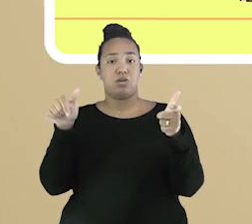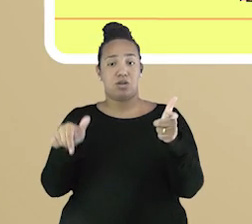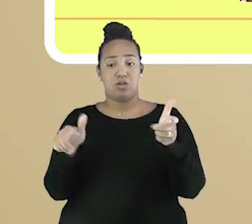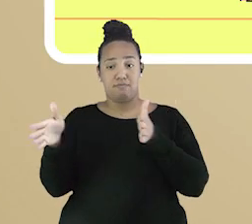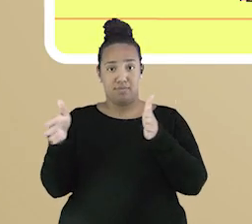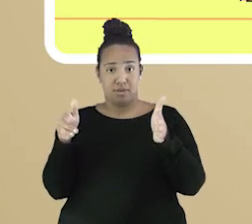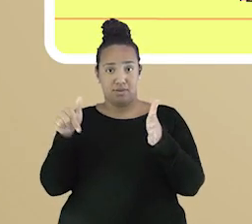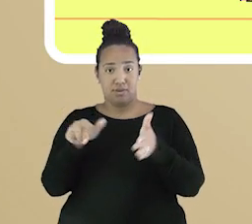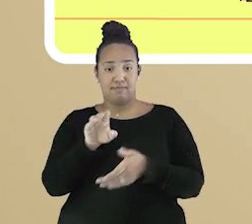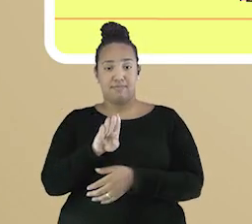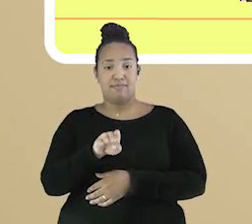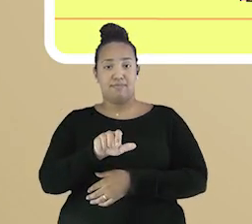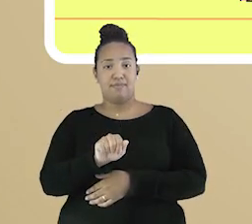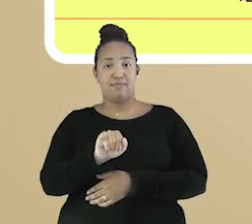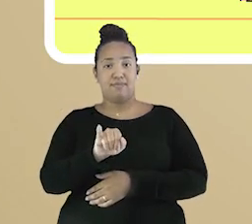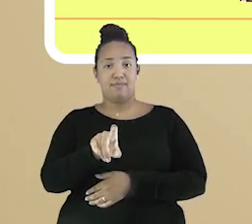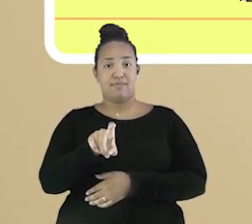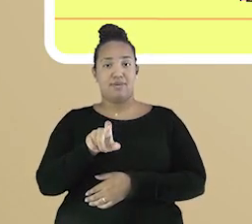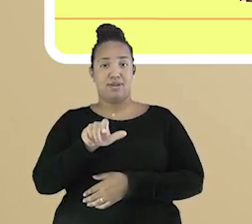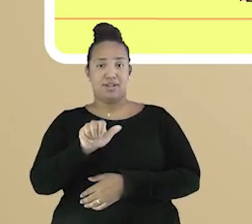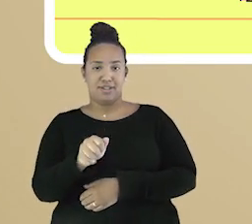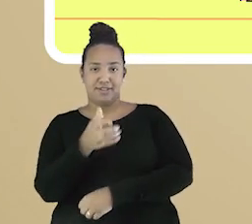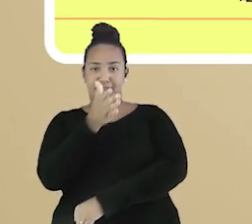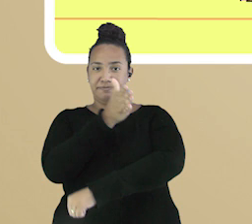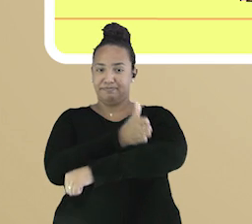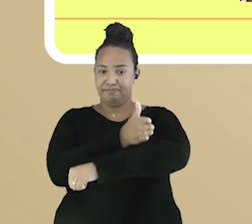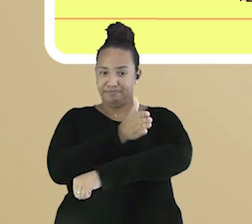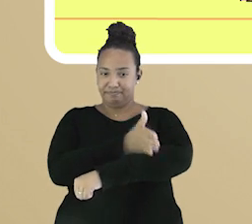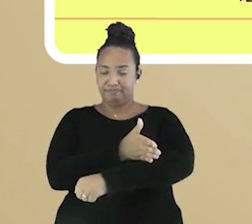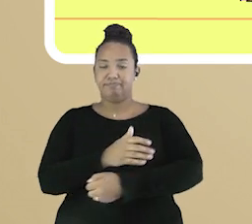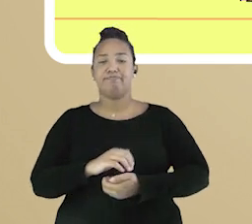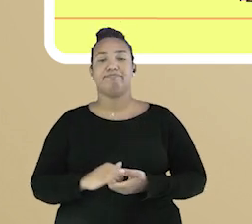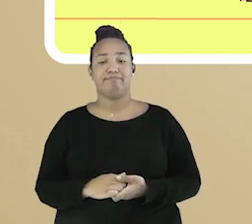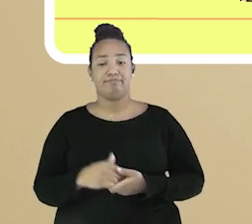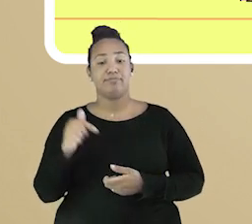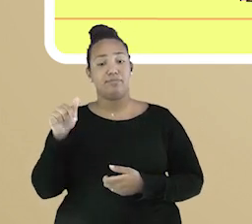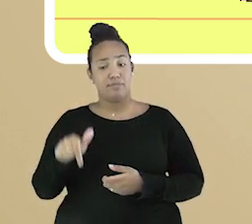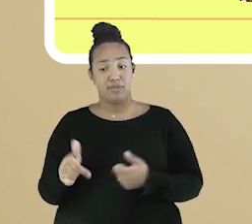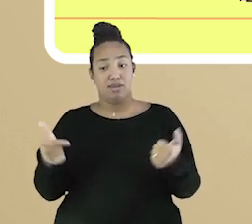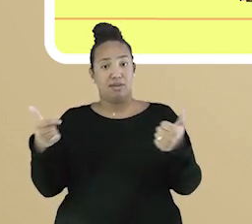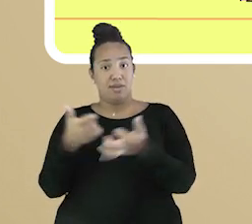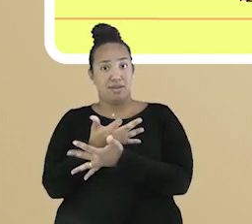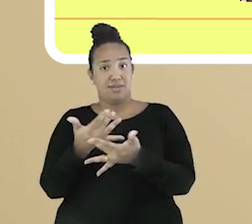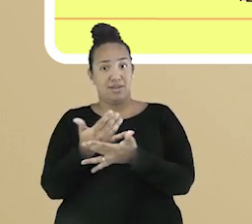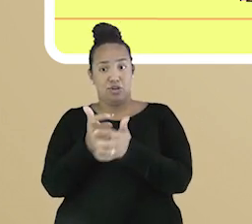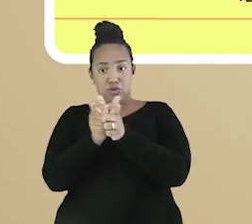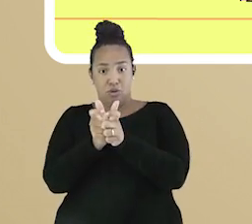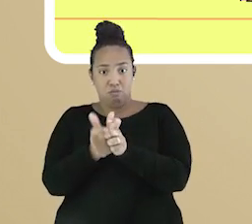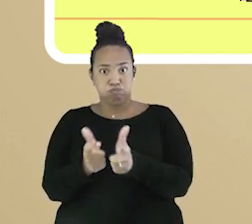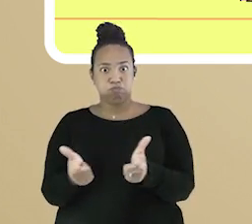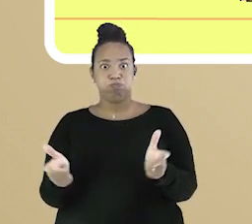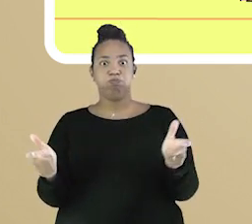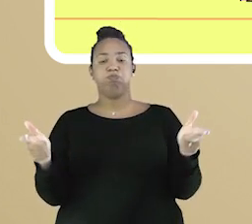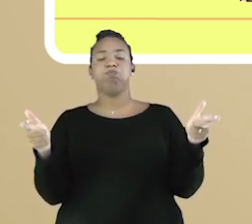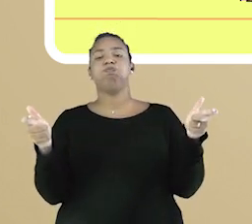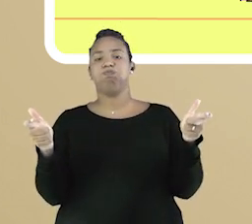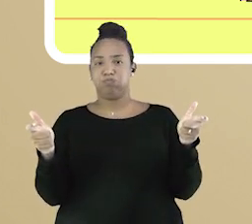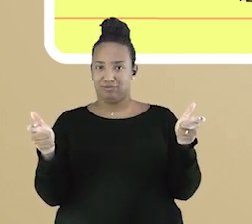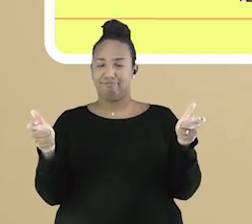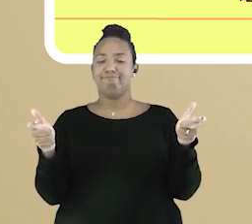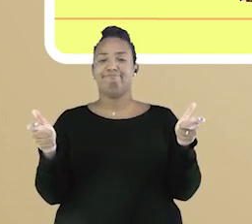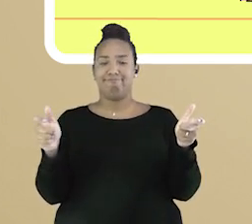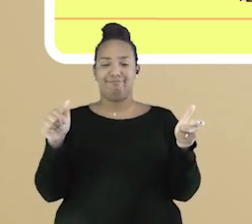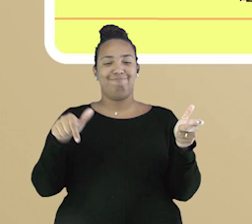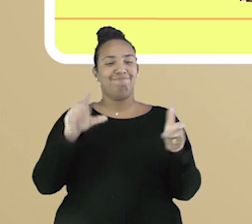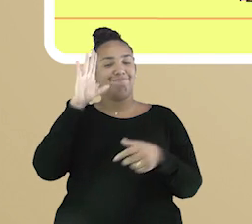período chamamos de Baixa Idade Média, e é justamente aí que as cidades se expandem. Esses foram um